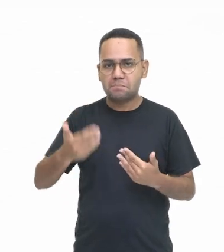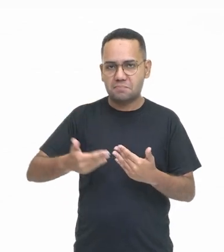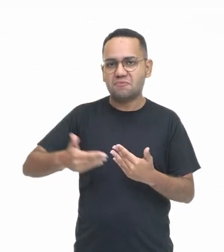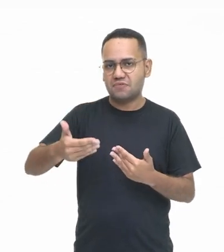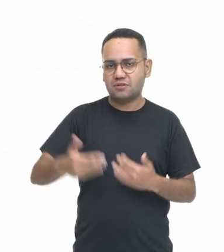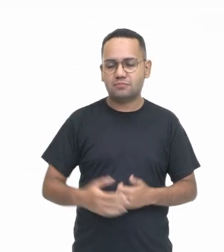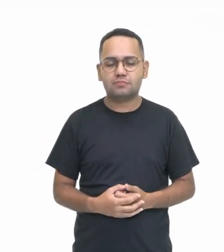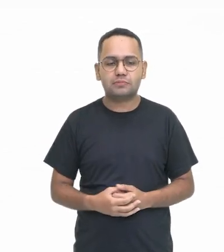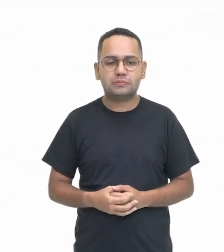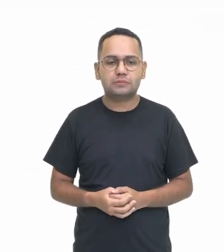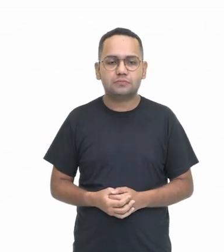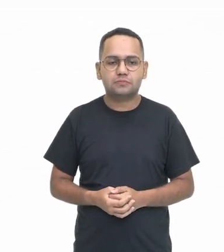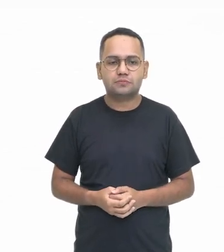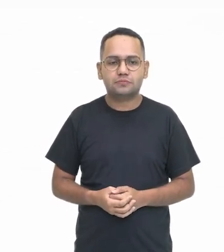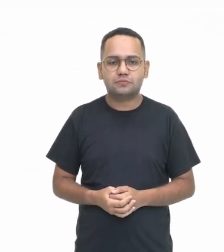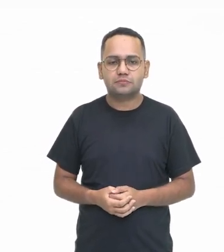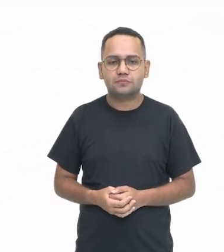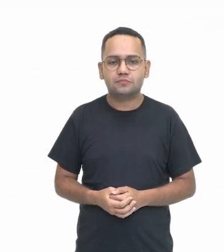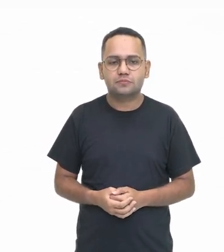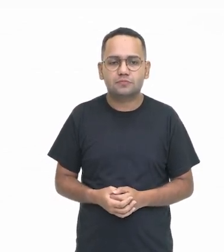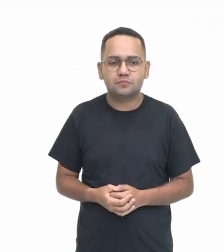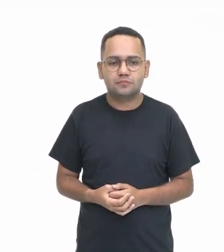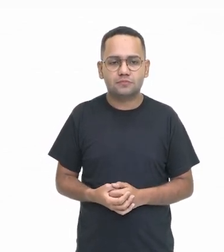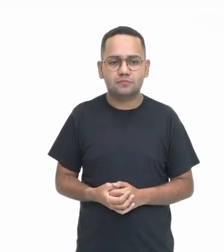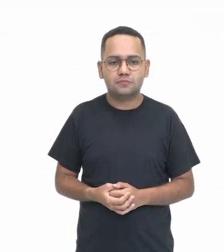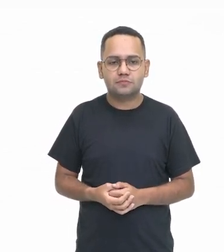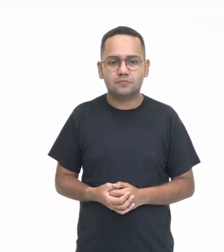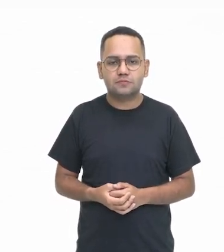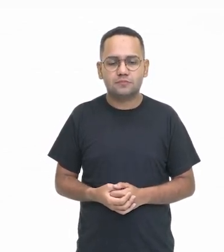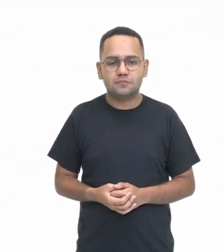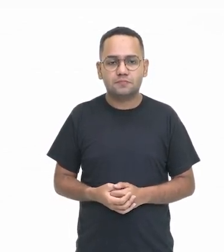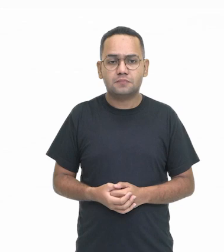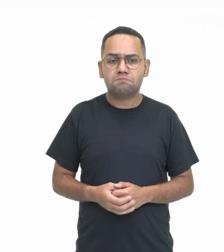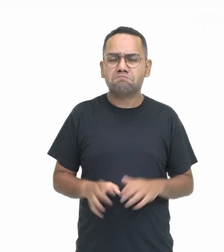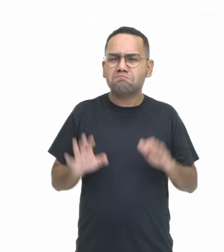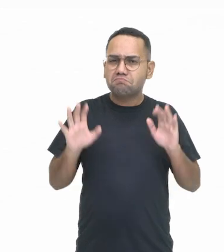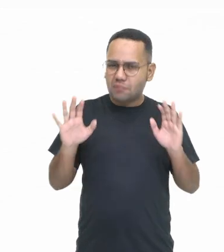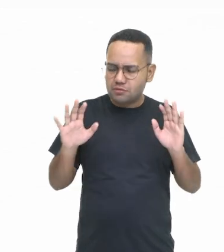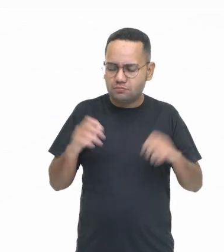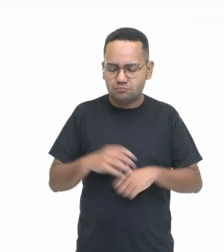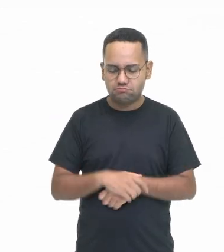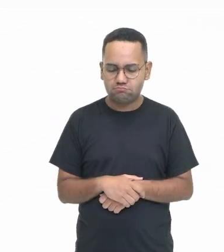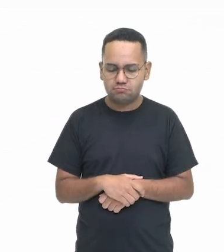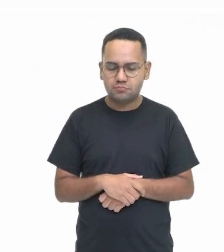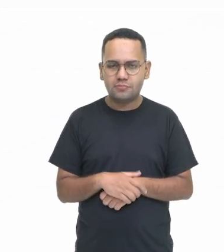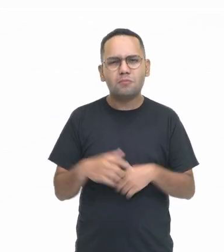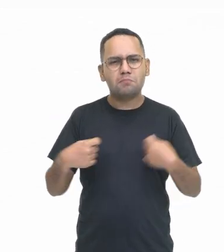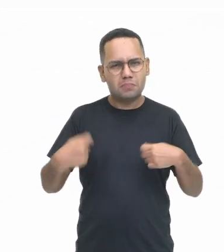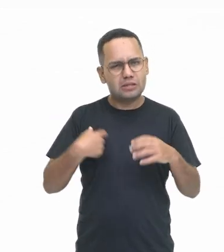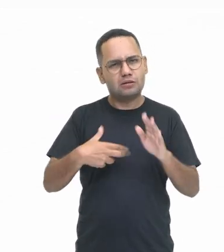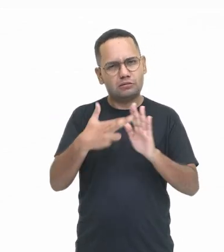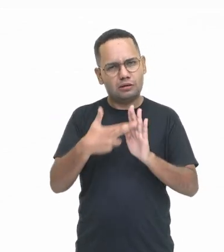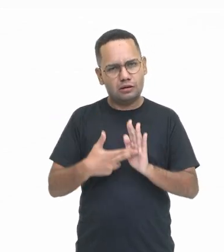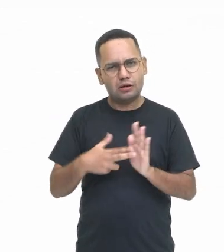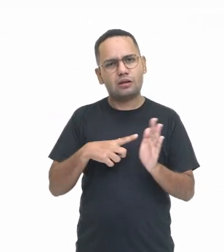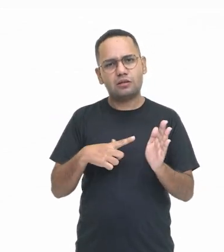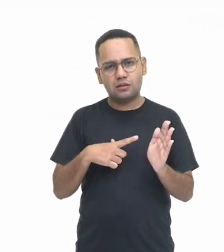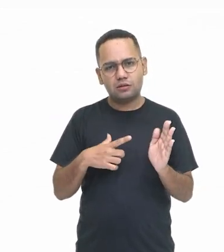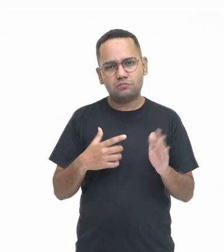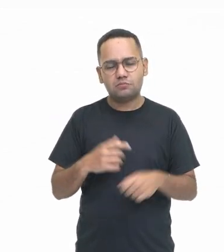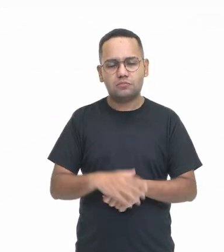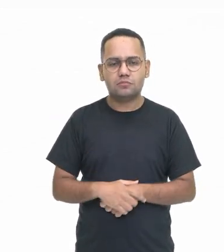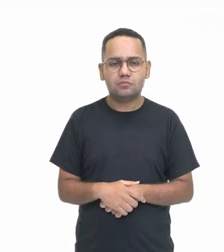temos então que estabelecer, né, de uma vez por todas, uma regra, tá? Uma regra que vai estipular